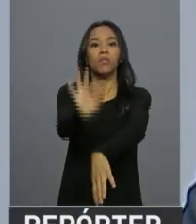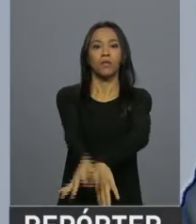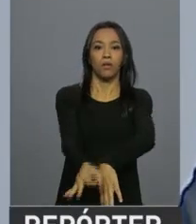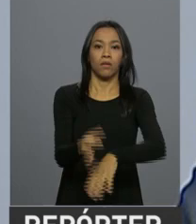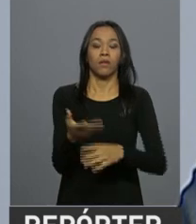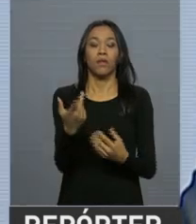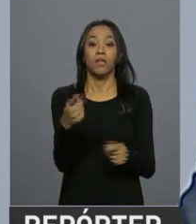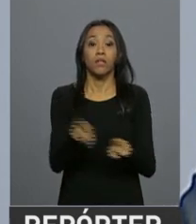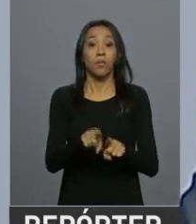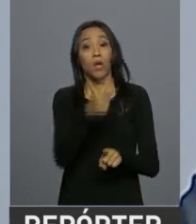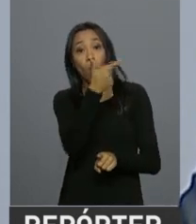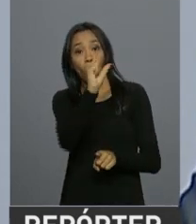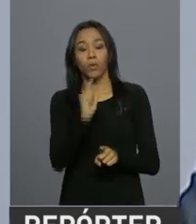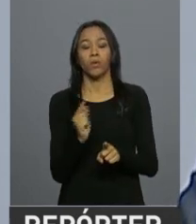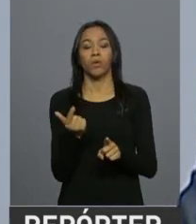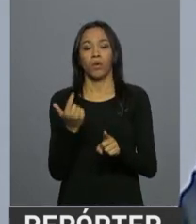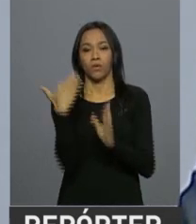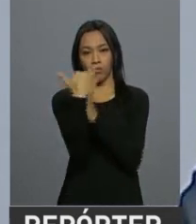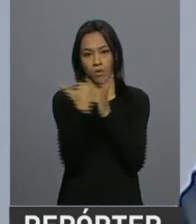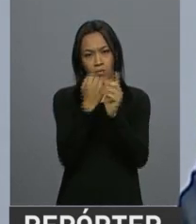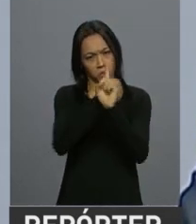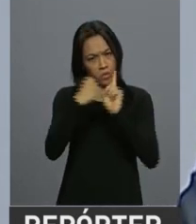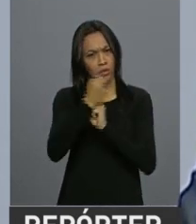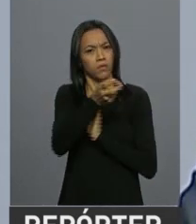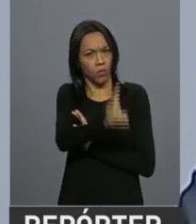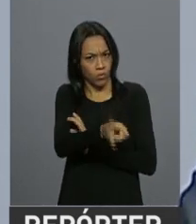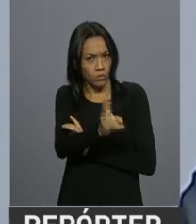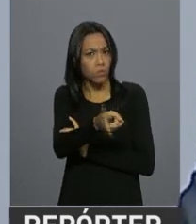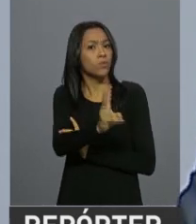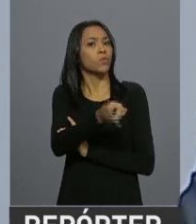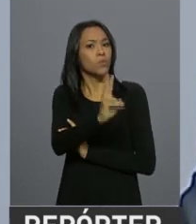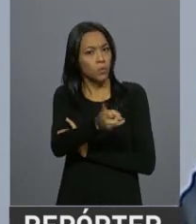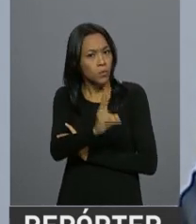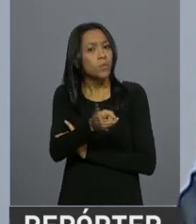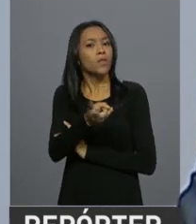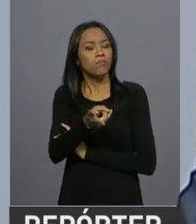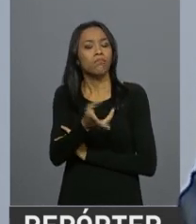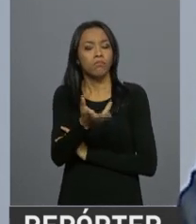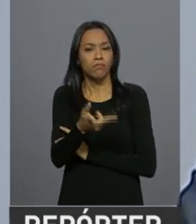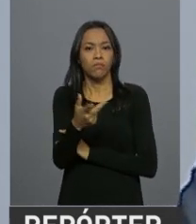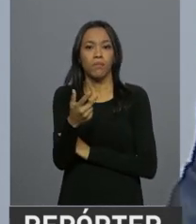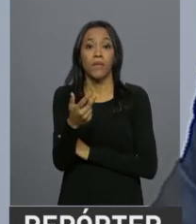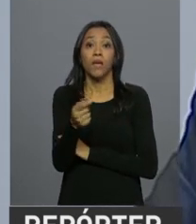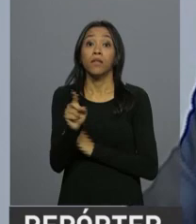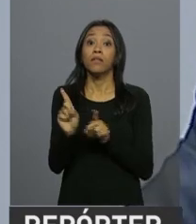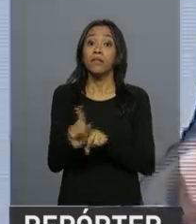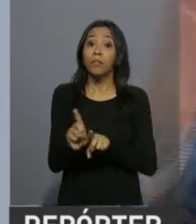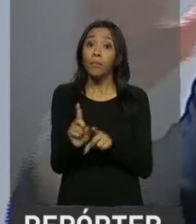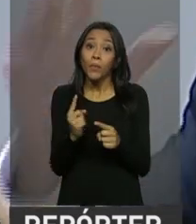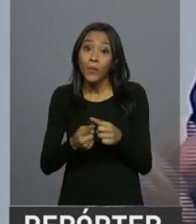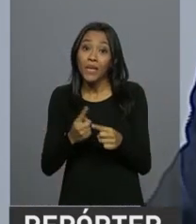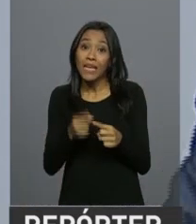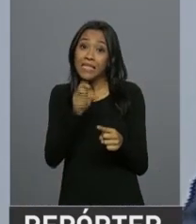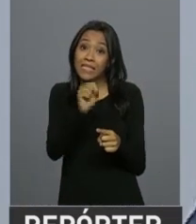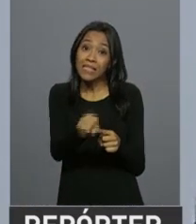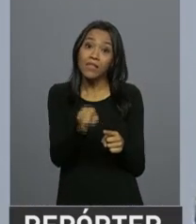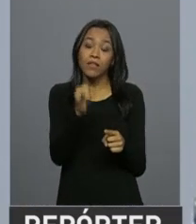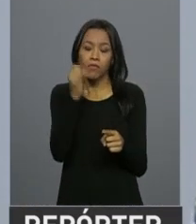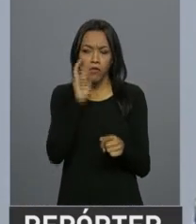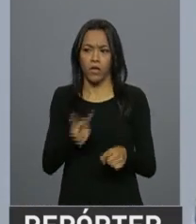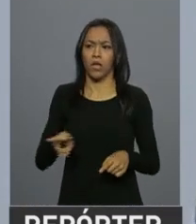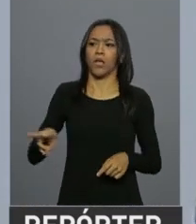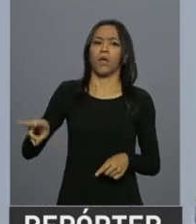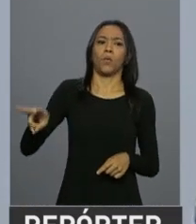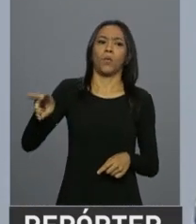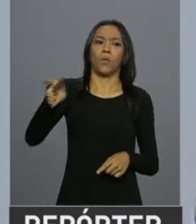sociais serão eh mantidos Não há dúvida eh inclusive porque se nós olharmos no Panorama